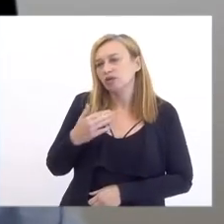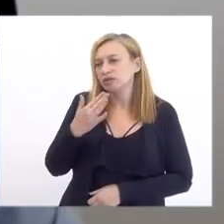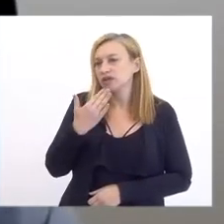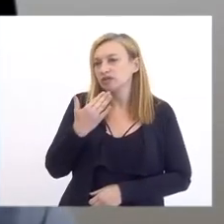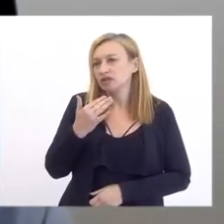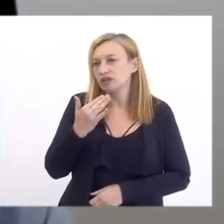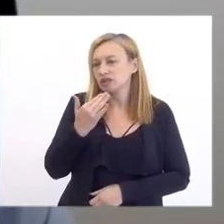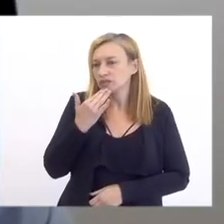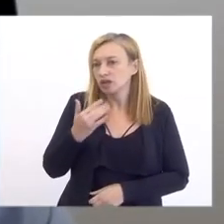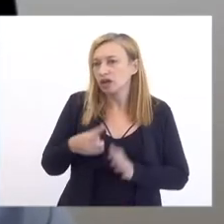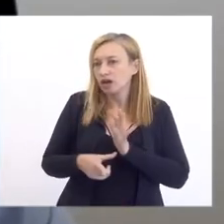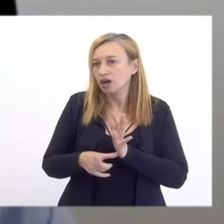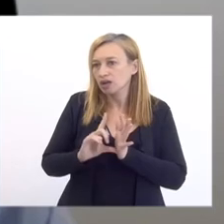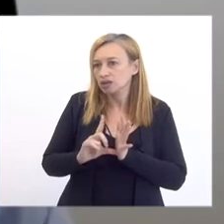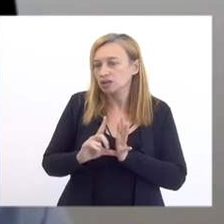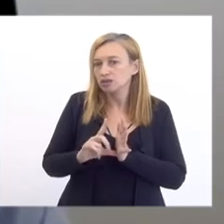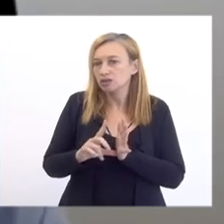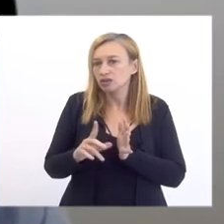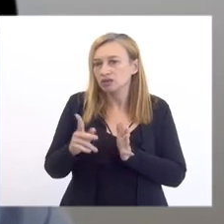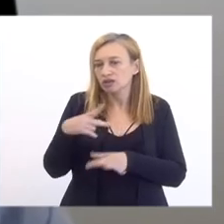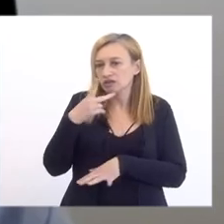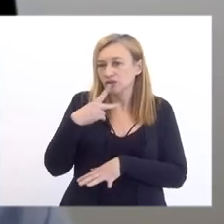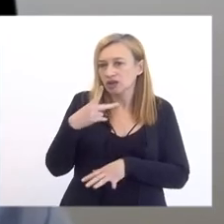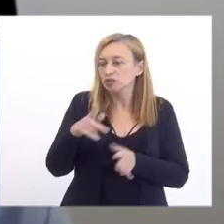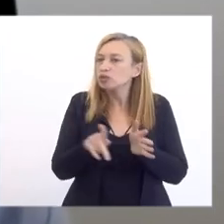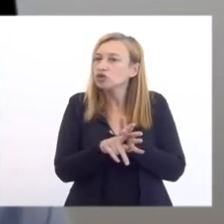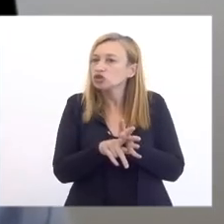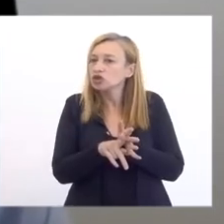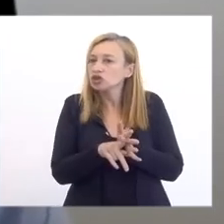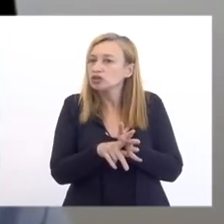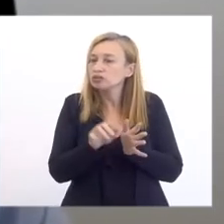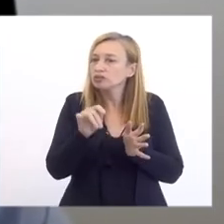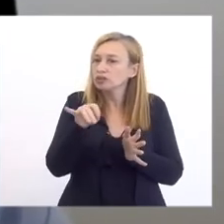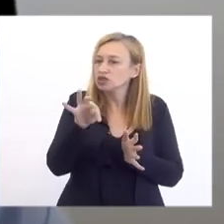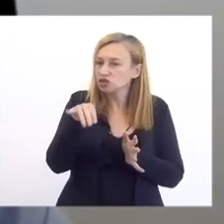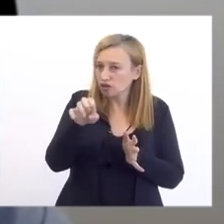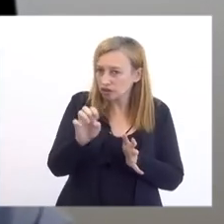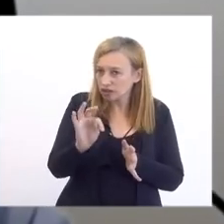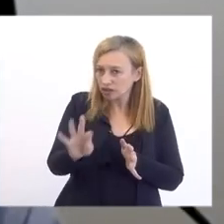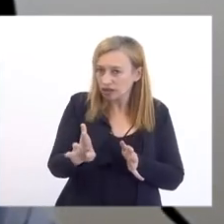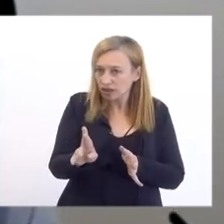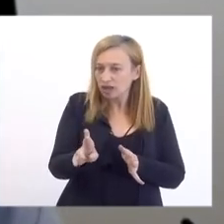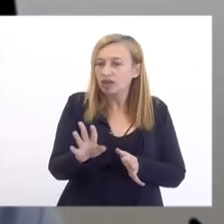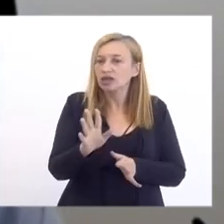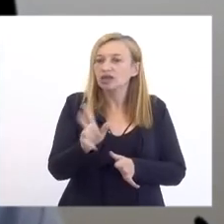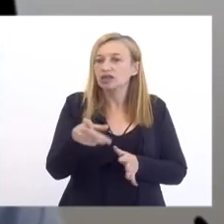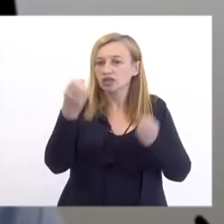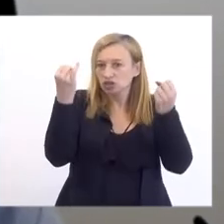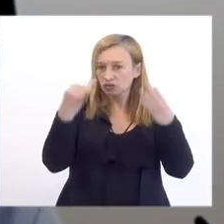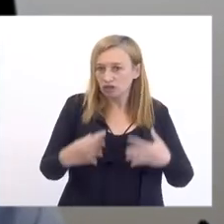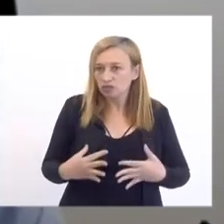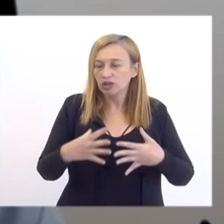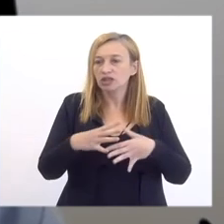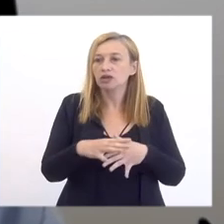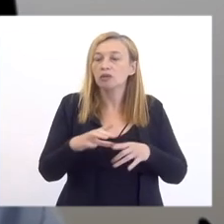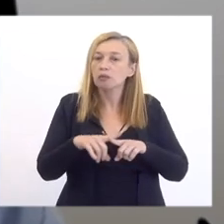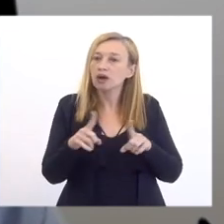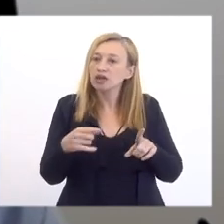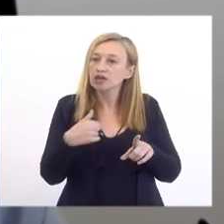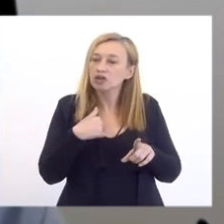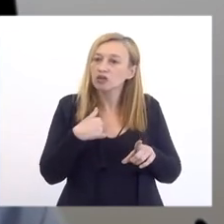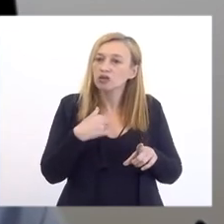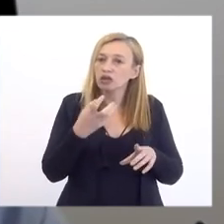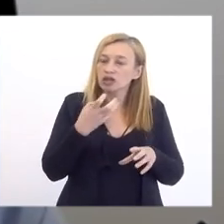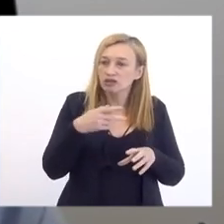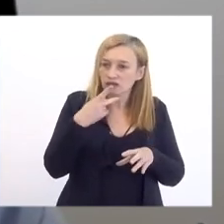comunicado quando a gente estava tratando do projeto do BitSoccer, que Vossa Excelência fez no esclarecimento, mas o comunicado